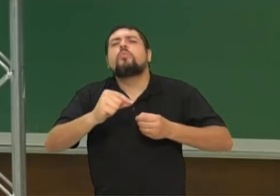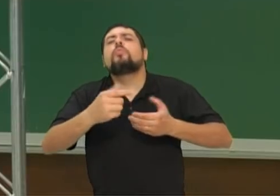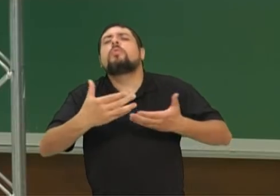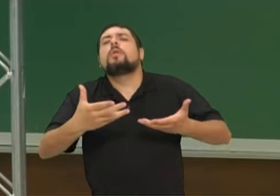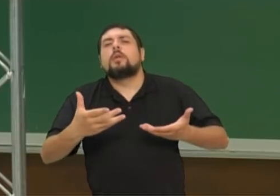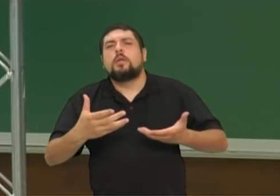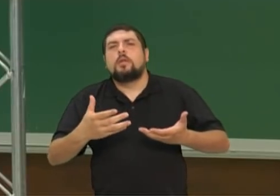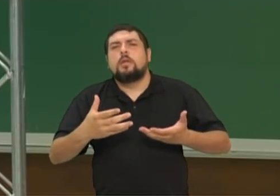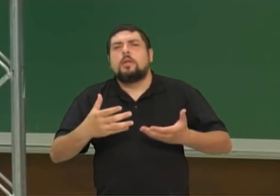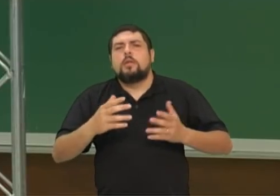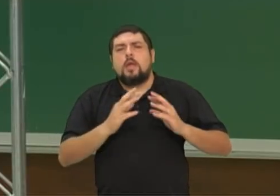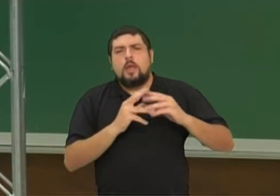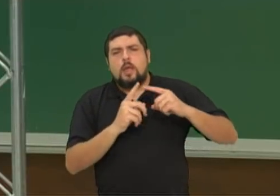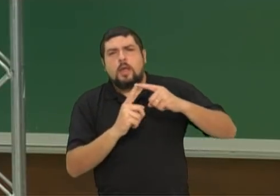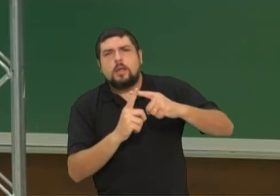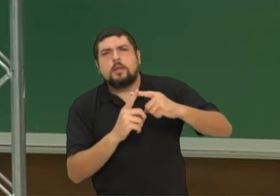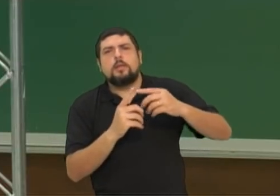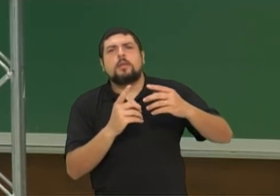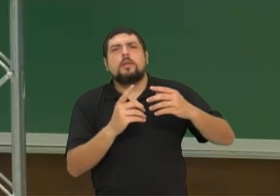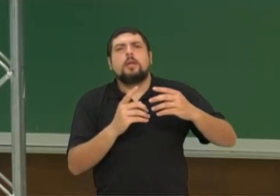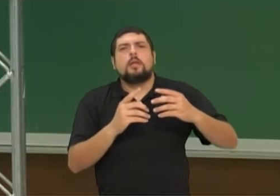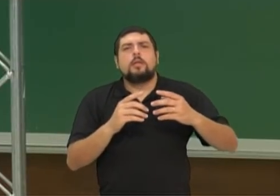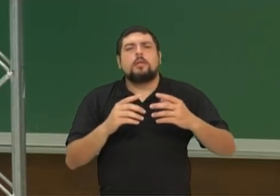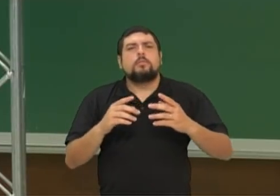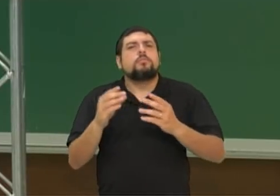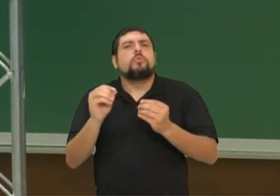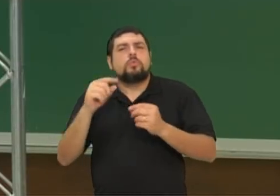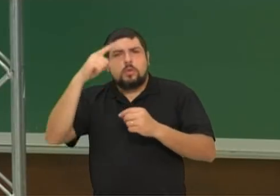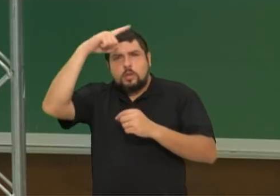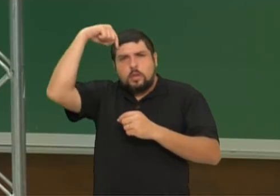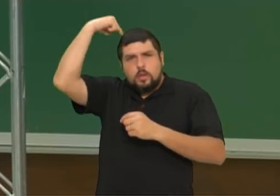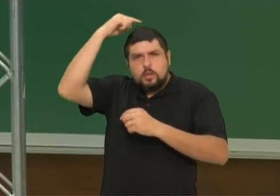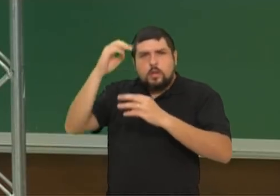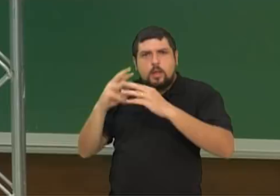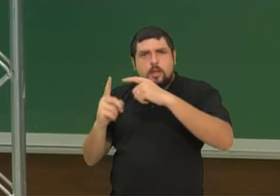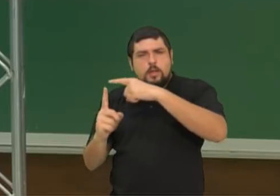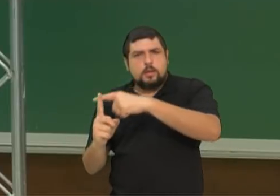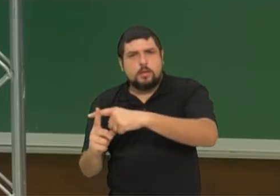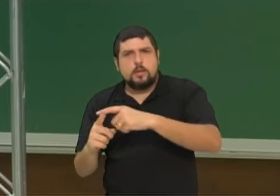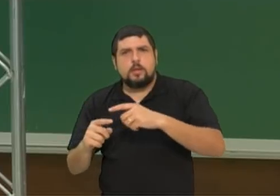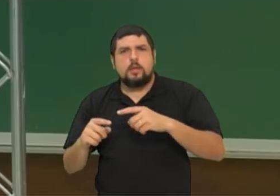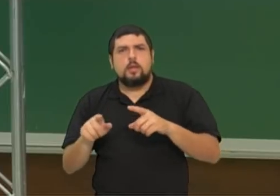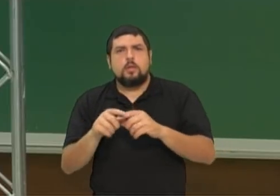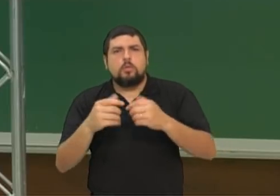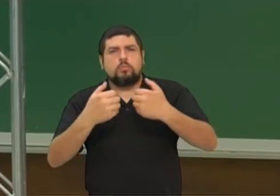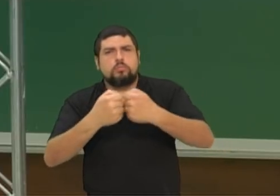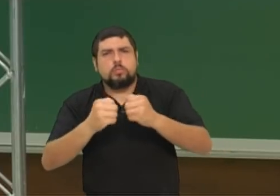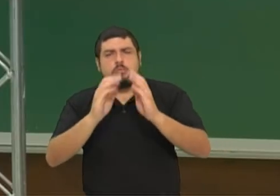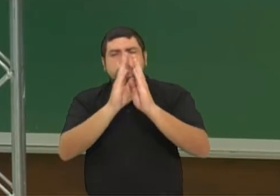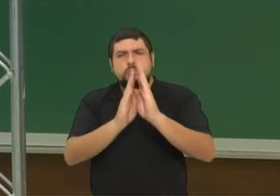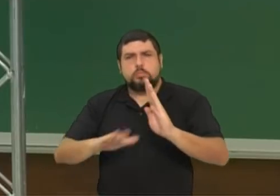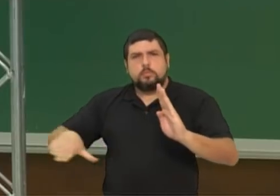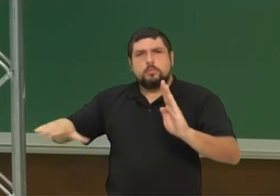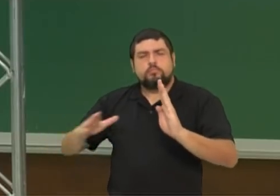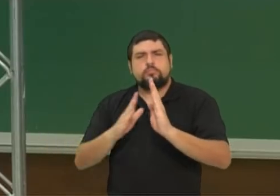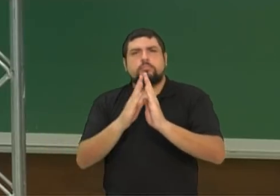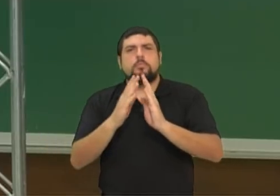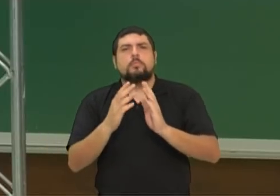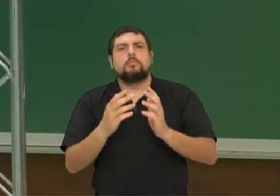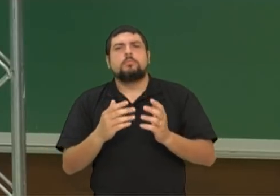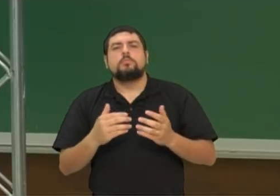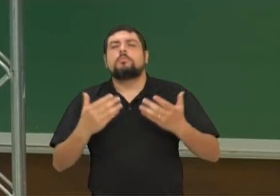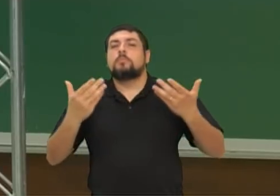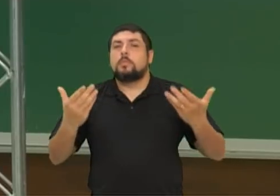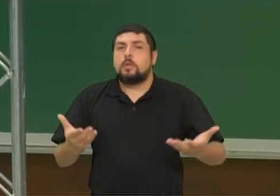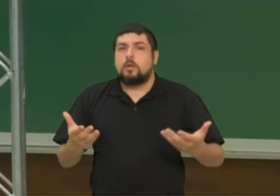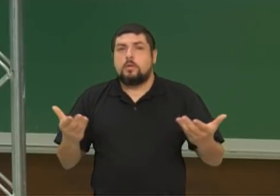e sinagogas. Letra B, santuários e igrejas. Letra C, templos e terreiros. Então, nós